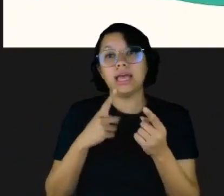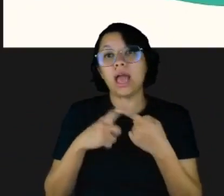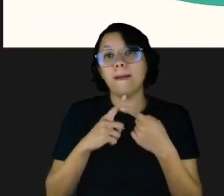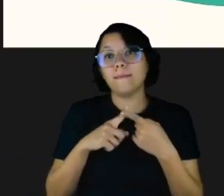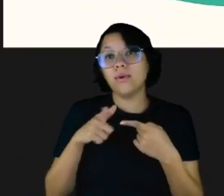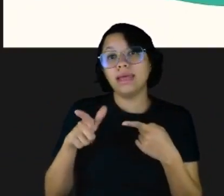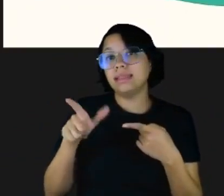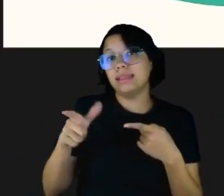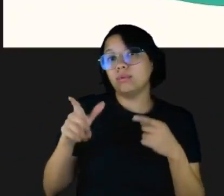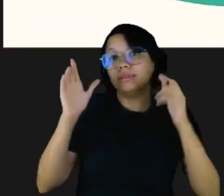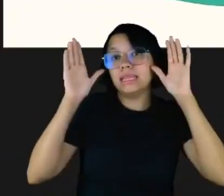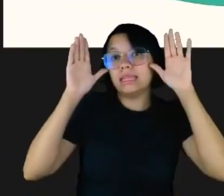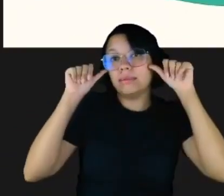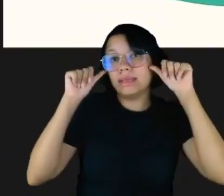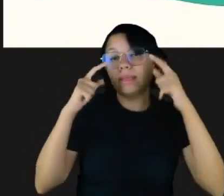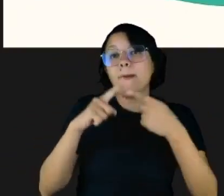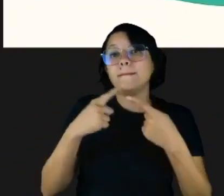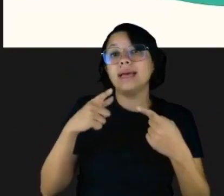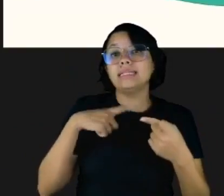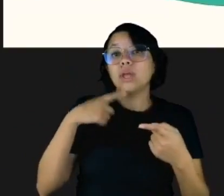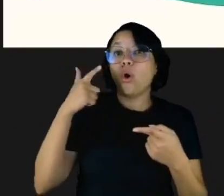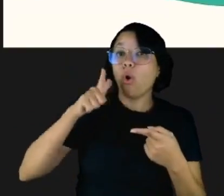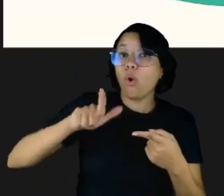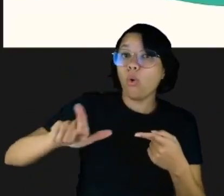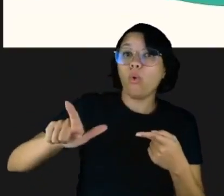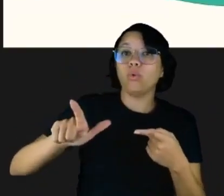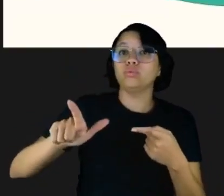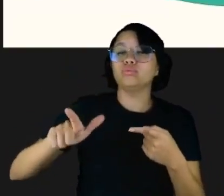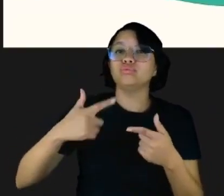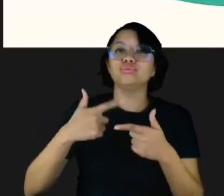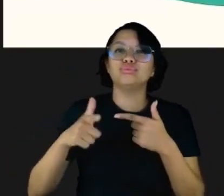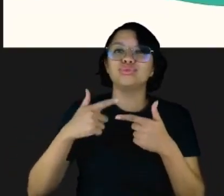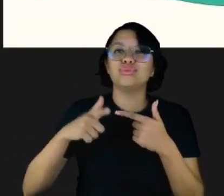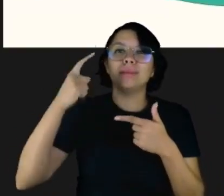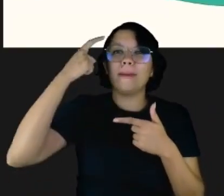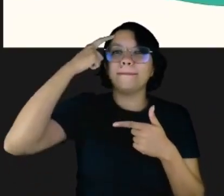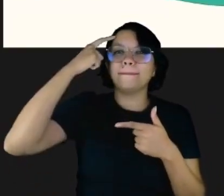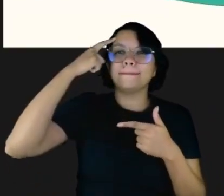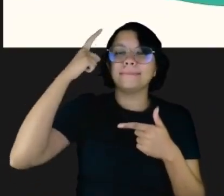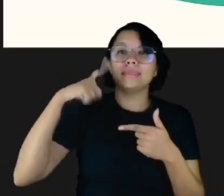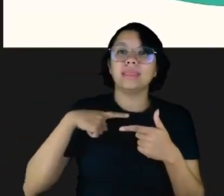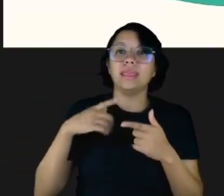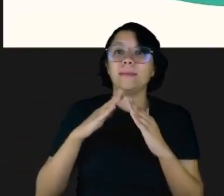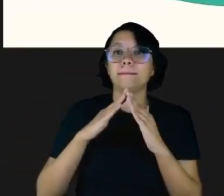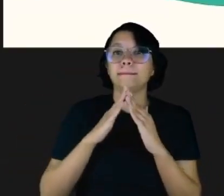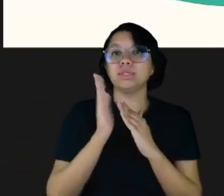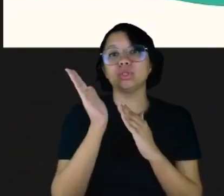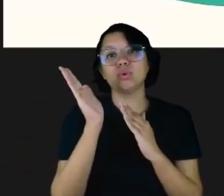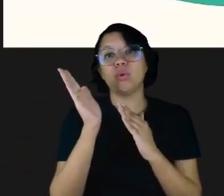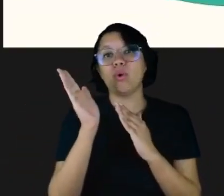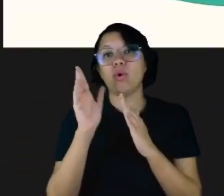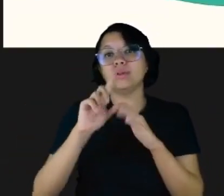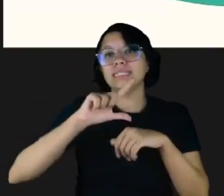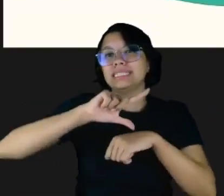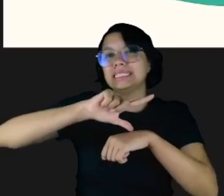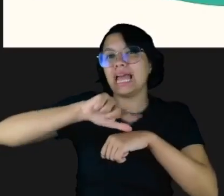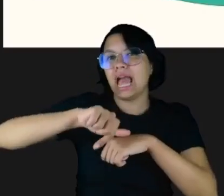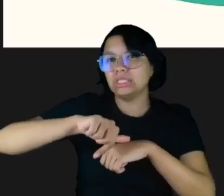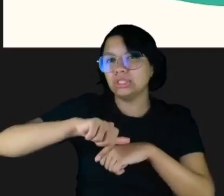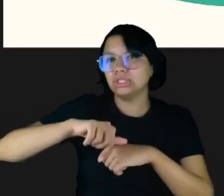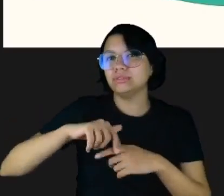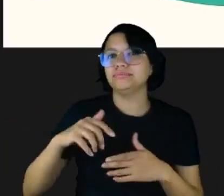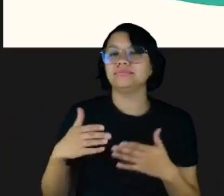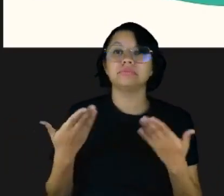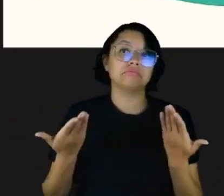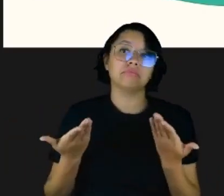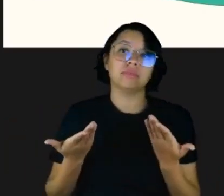a demência, mas ele pode ter algum outro comprometimento psíquico. Existem as psicoses tardias, né? Então,